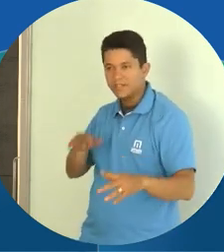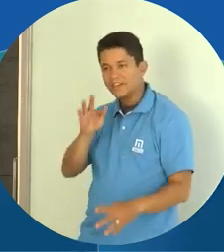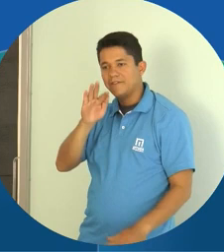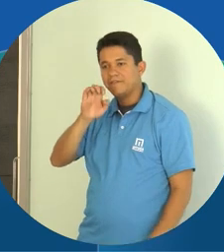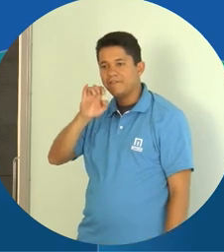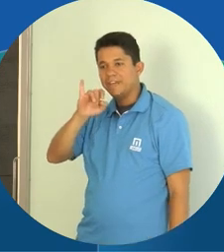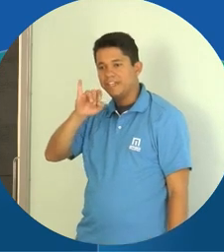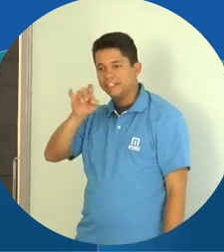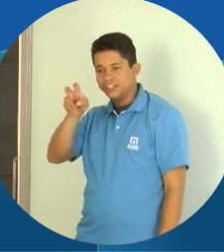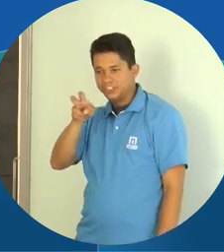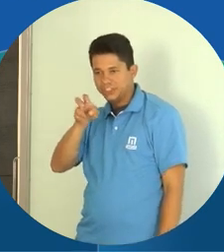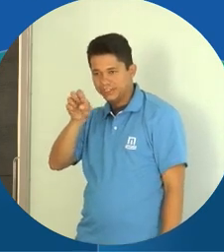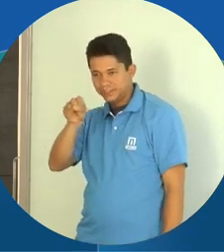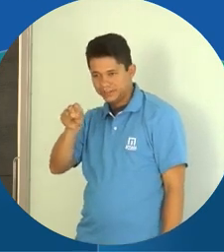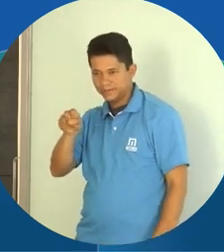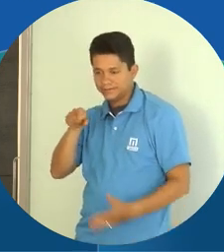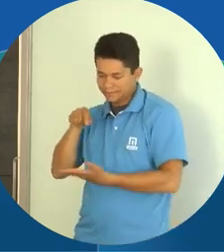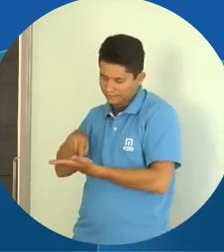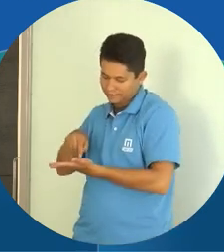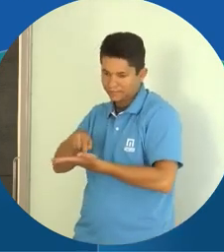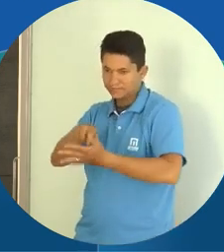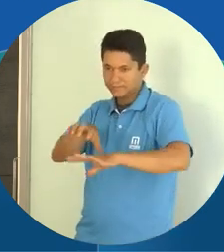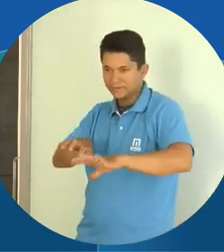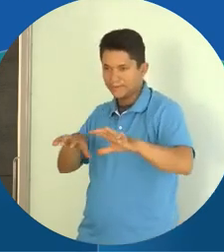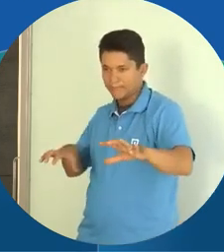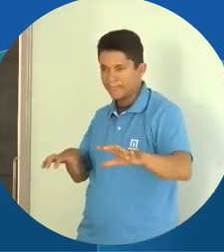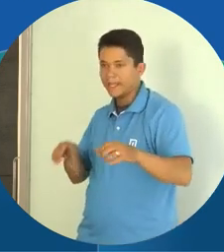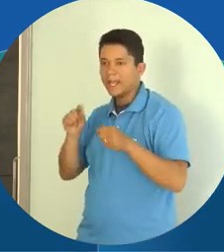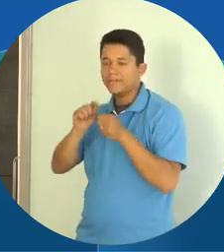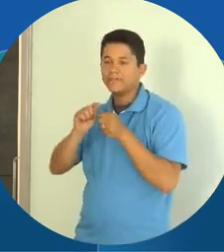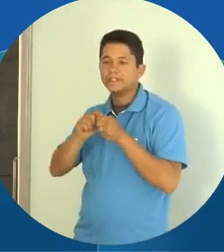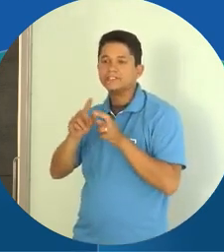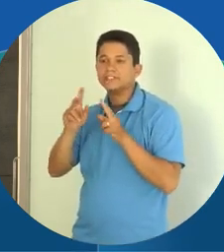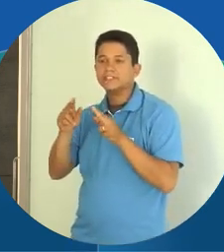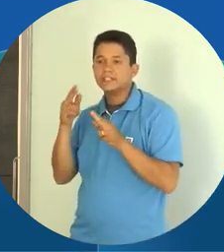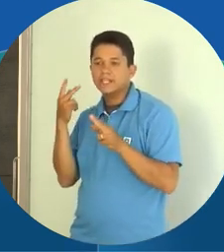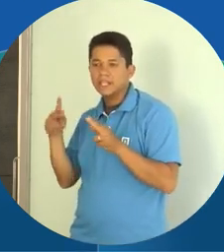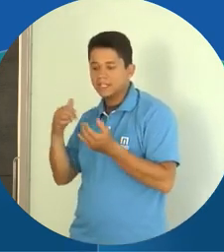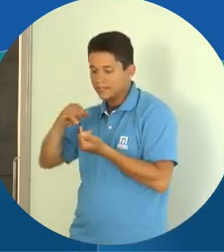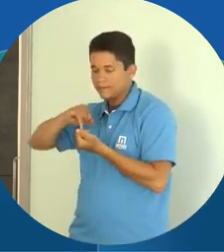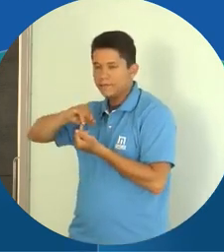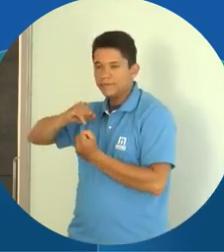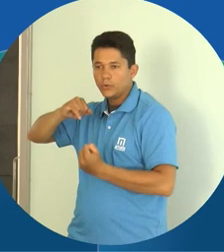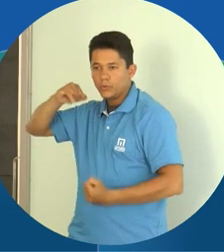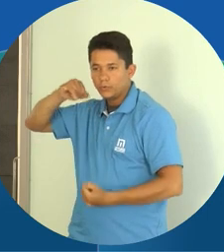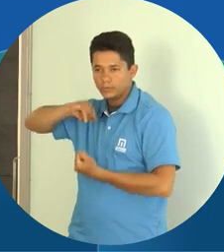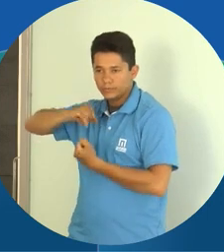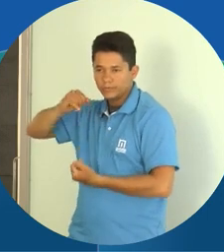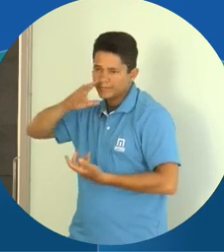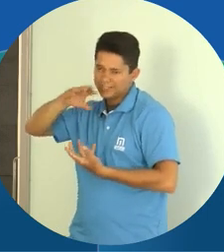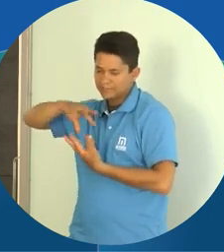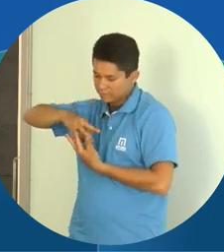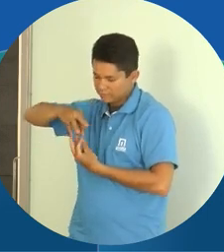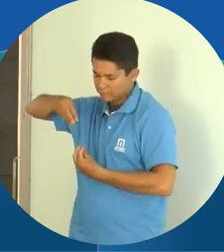de bolachas, do equipamento que faz com que esses fios sejam, né, alojados da forma